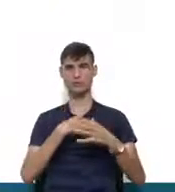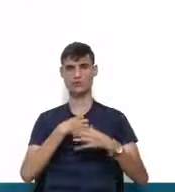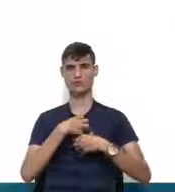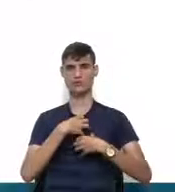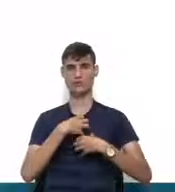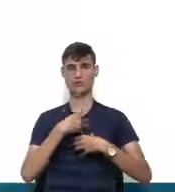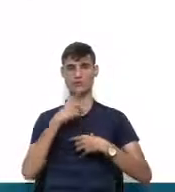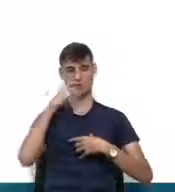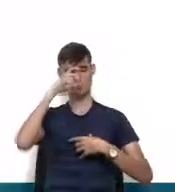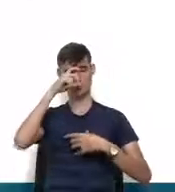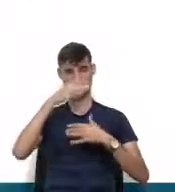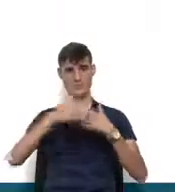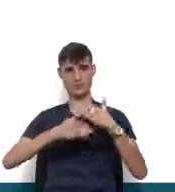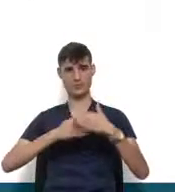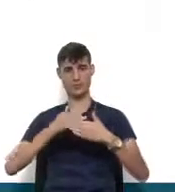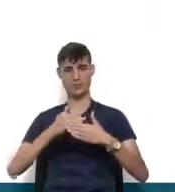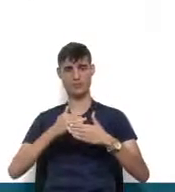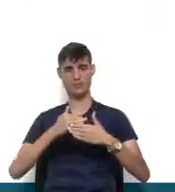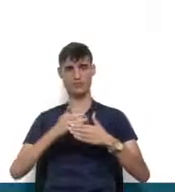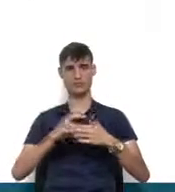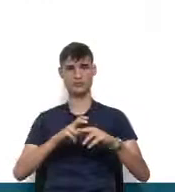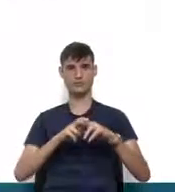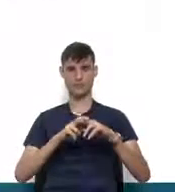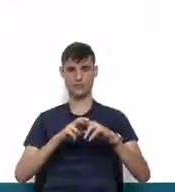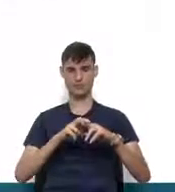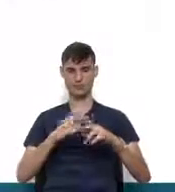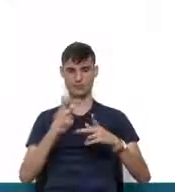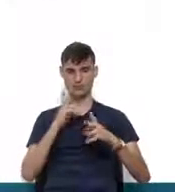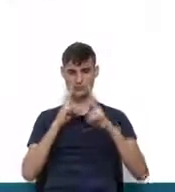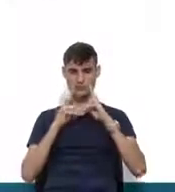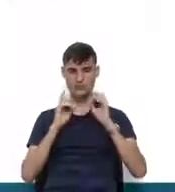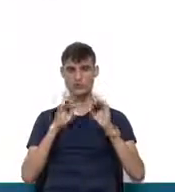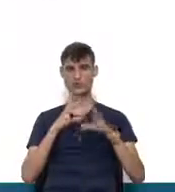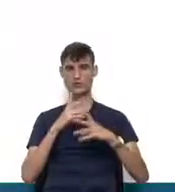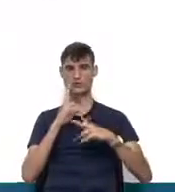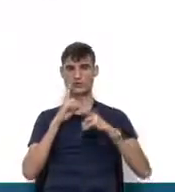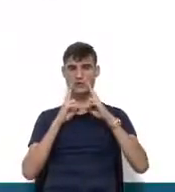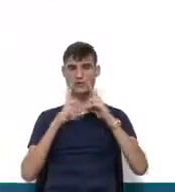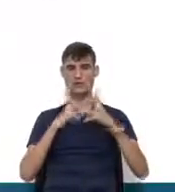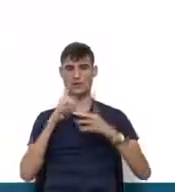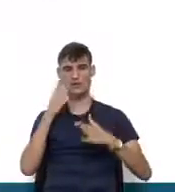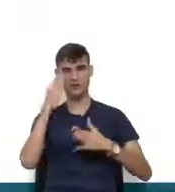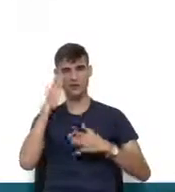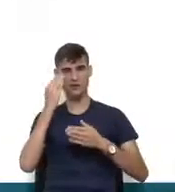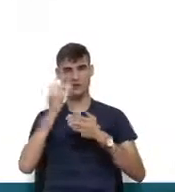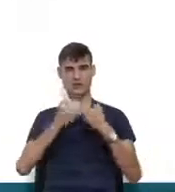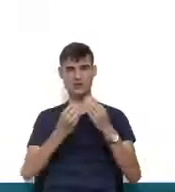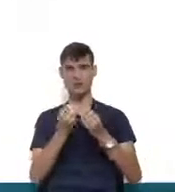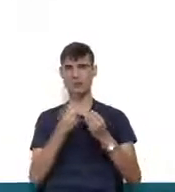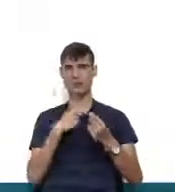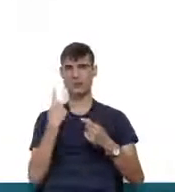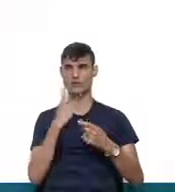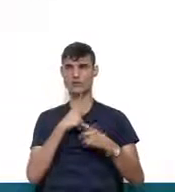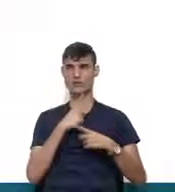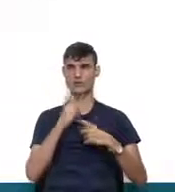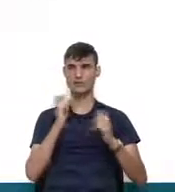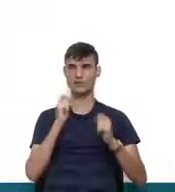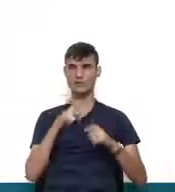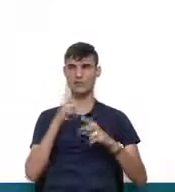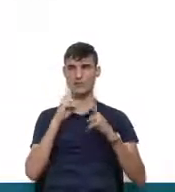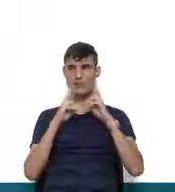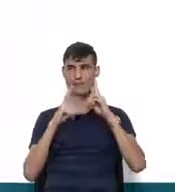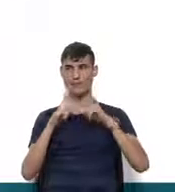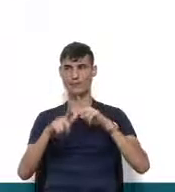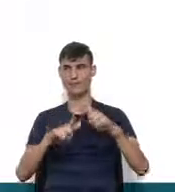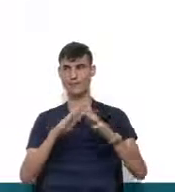forma complexa. Tá? Então, aqui a gente só está trabalhando e entendendo como que a gente pode